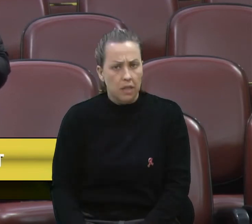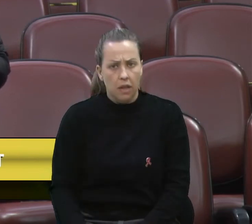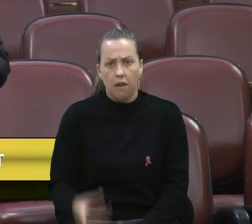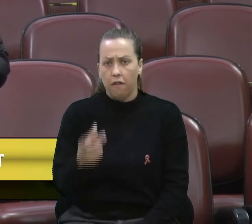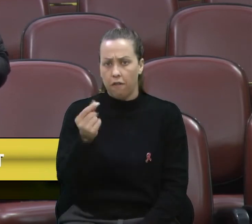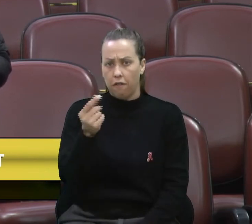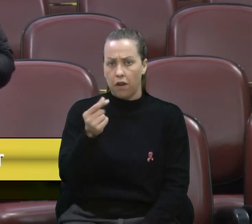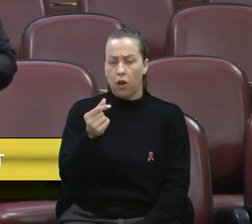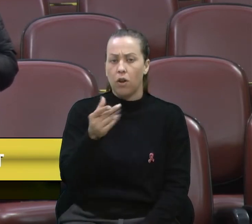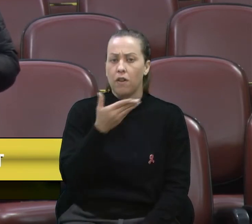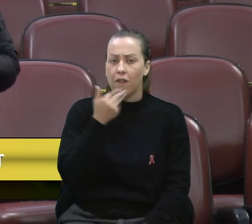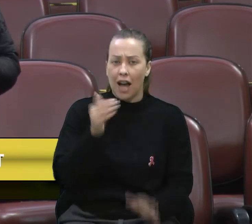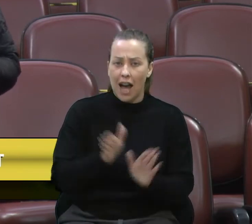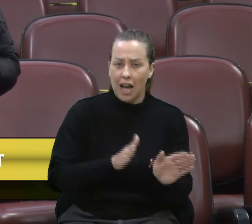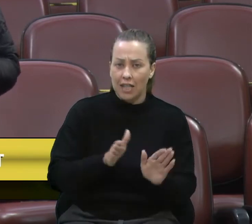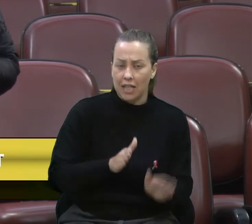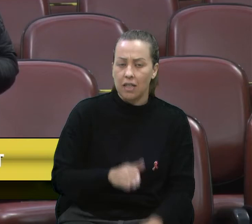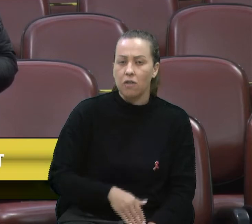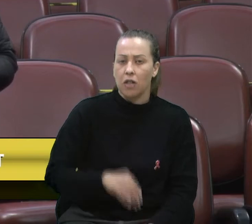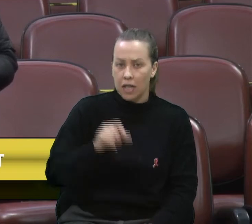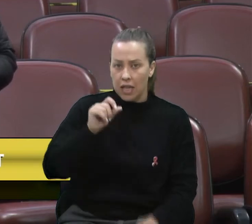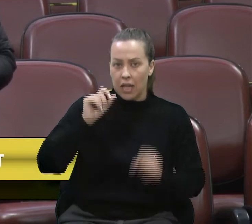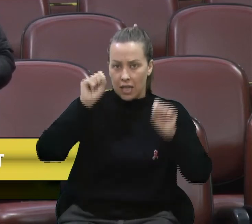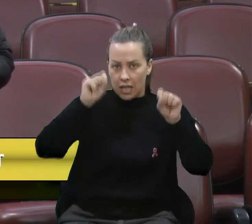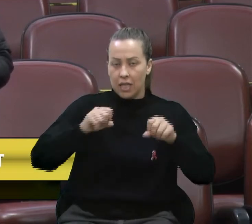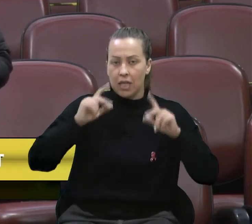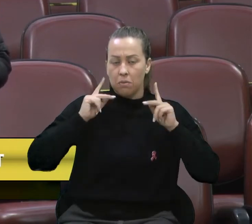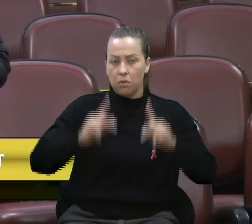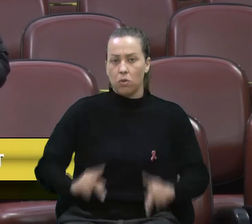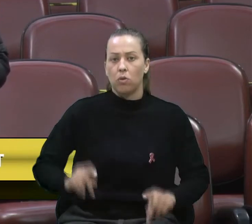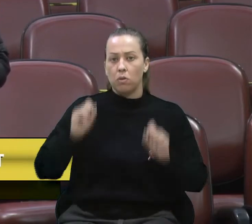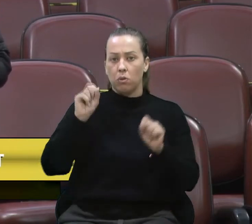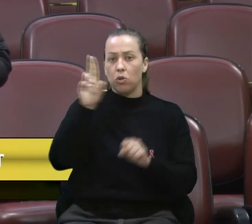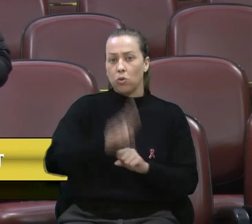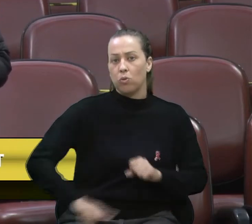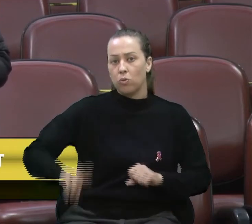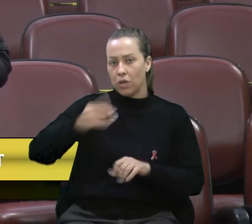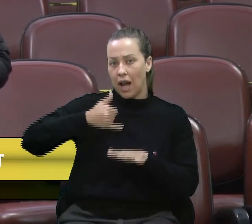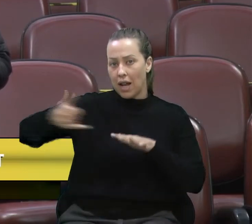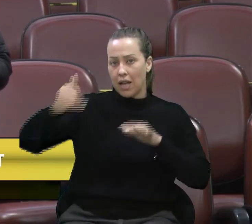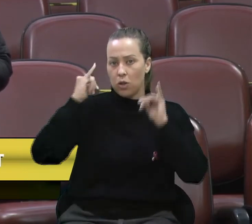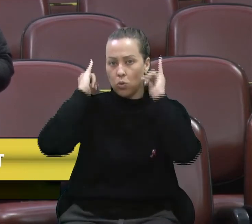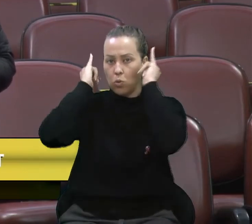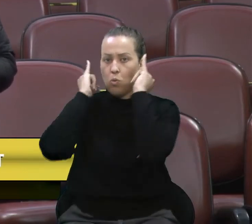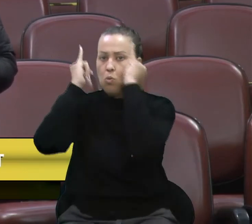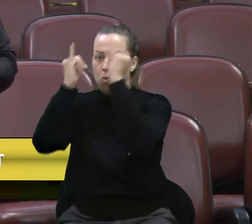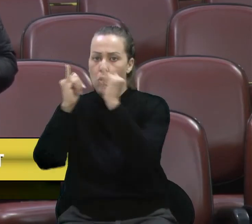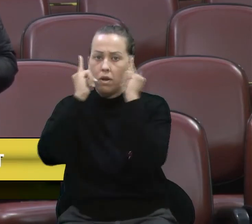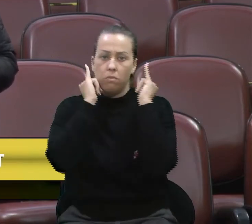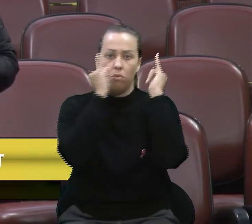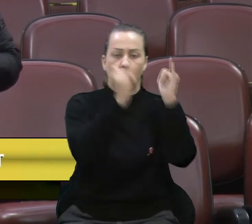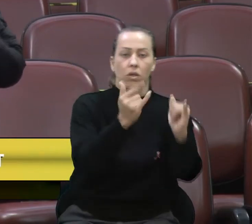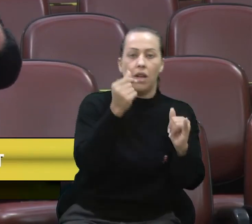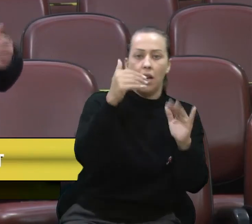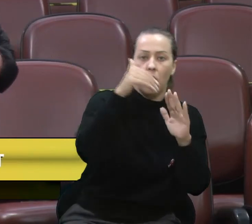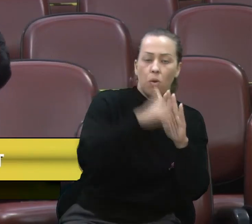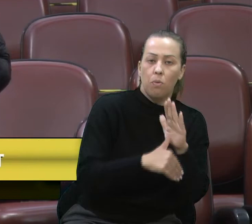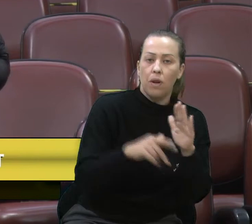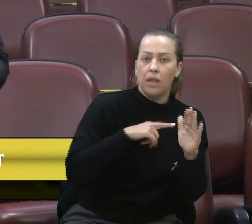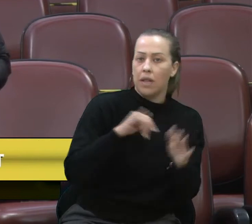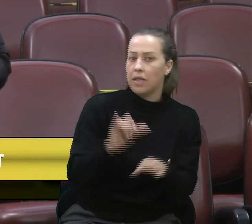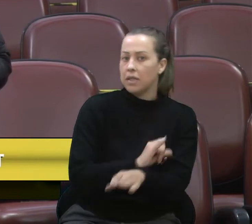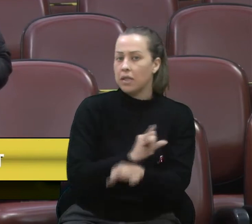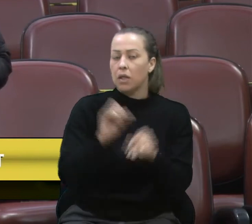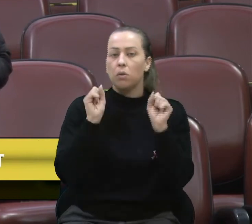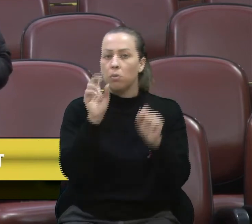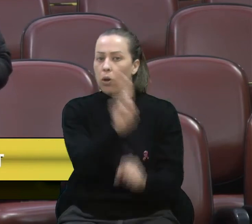valor acessível e de que contemple as pessoas através das linhas, né? Então, para que esse valor reduza, tem várias alternativas